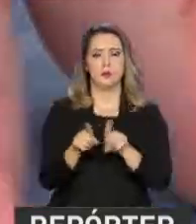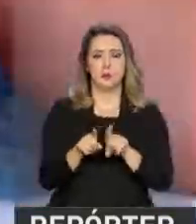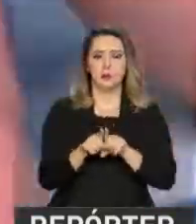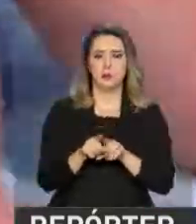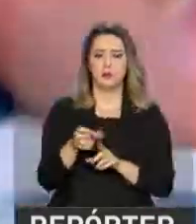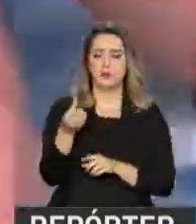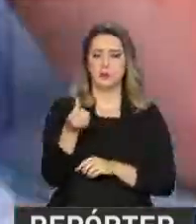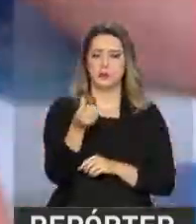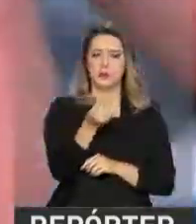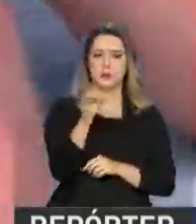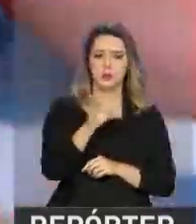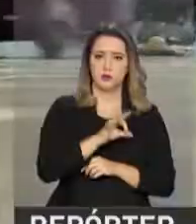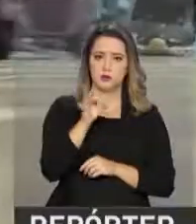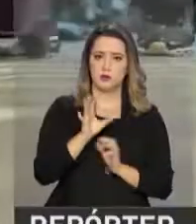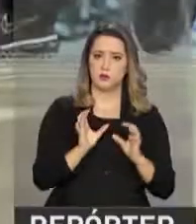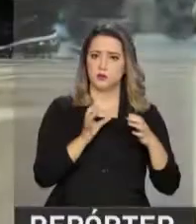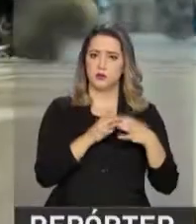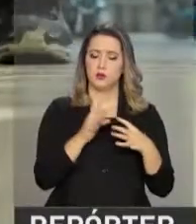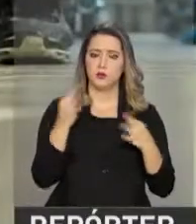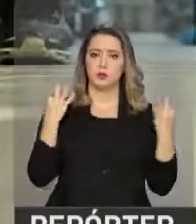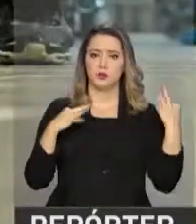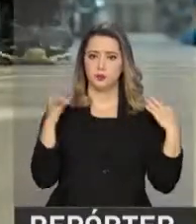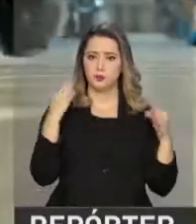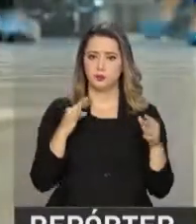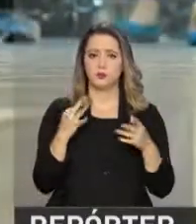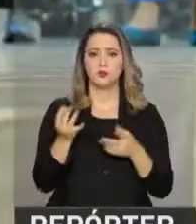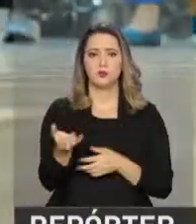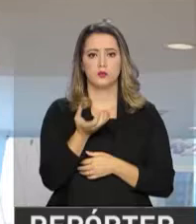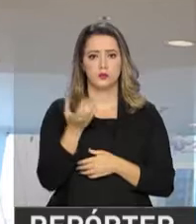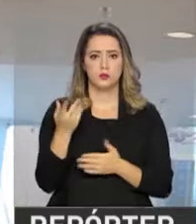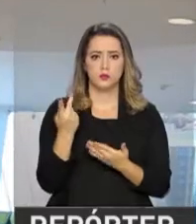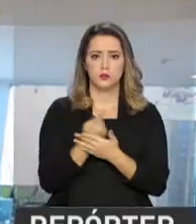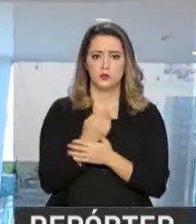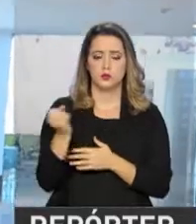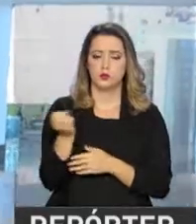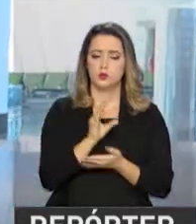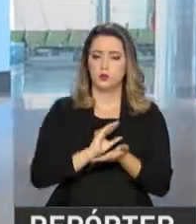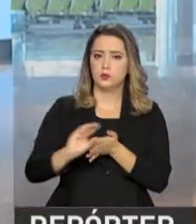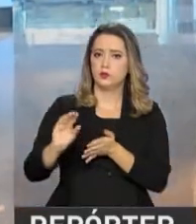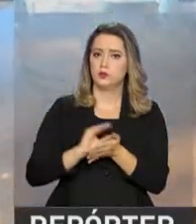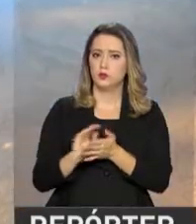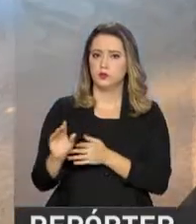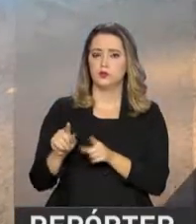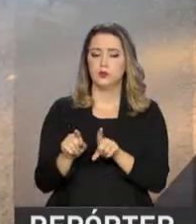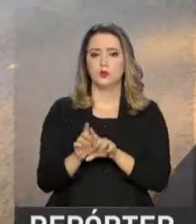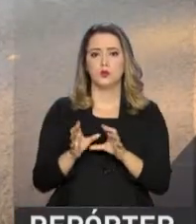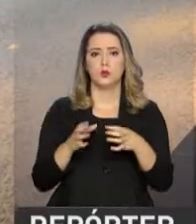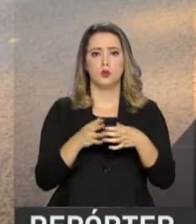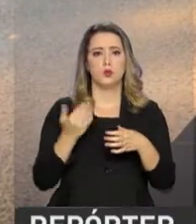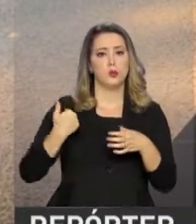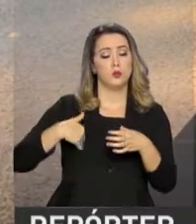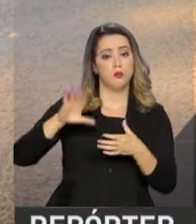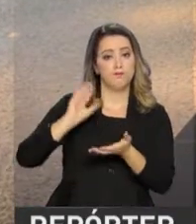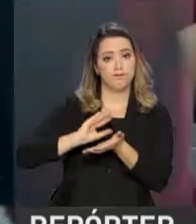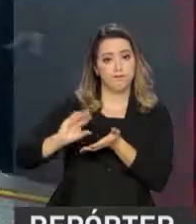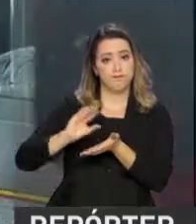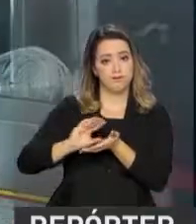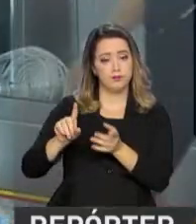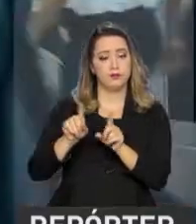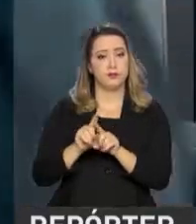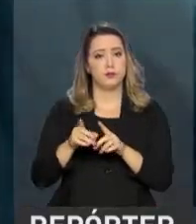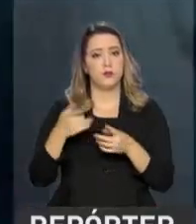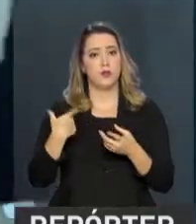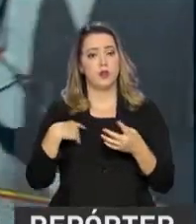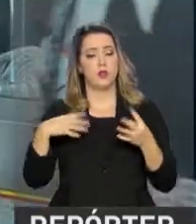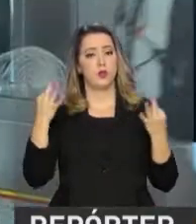66 por cento do setor de turismo pretende realizar novos investimentos os setores que mais se destacaram foram